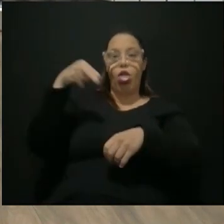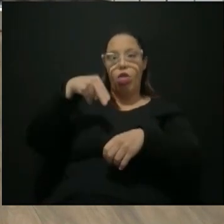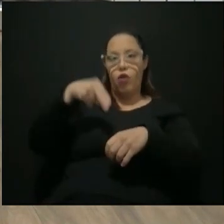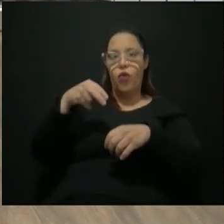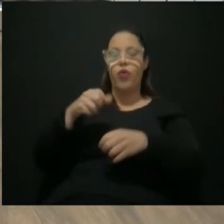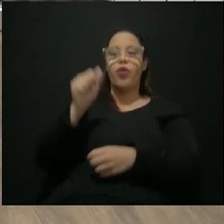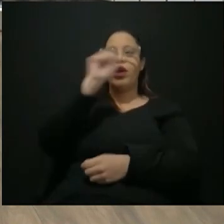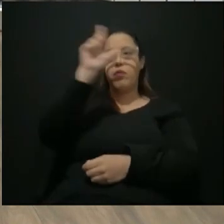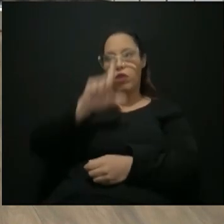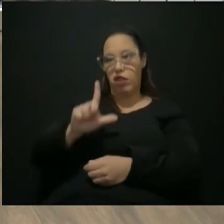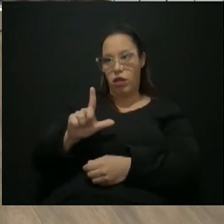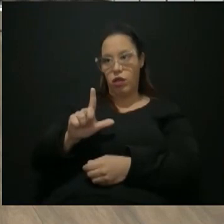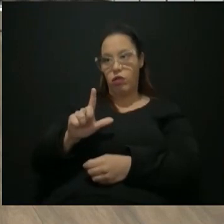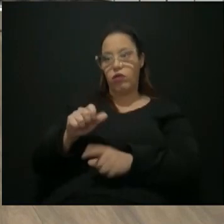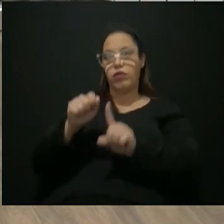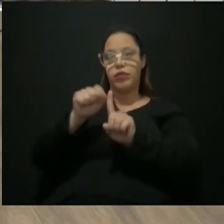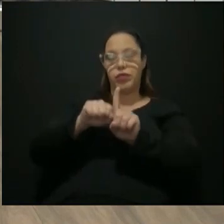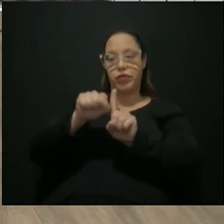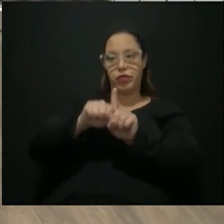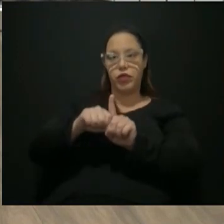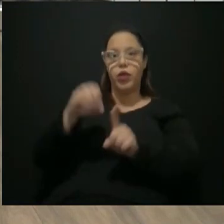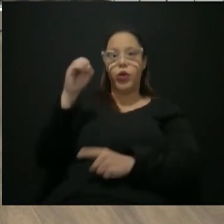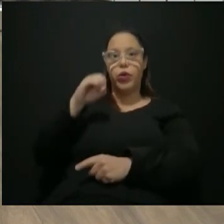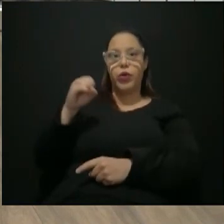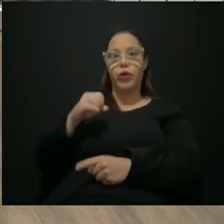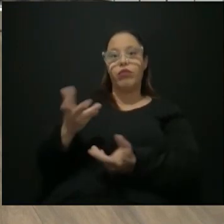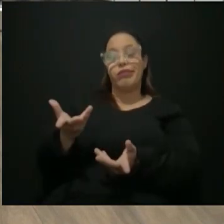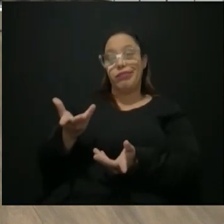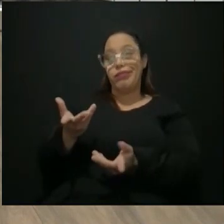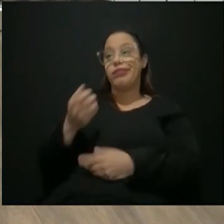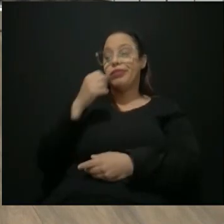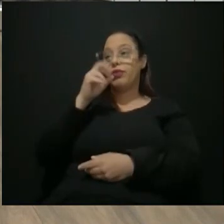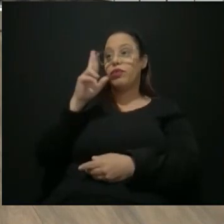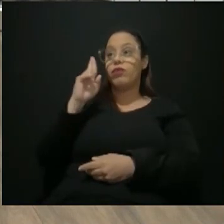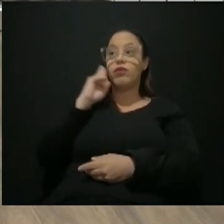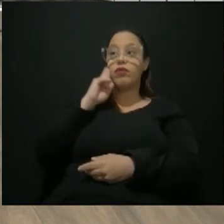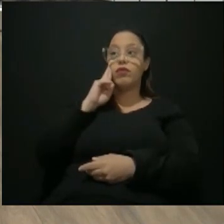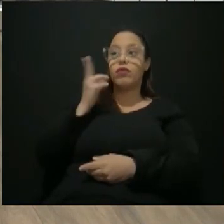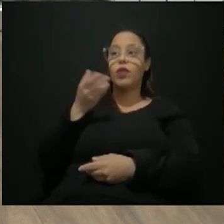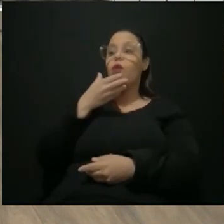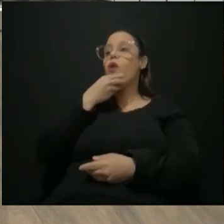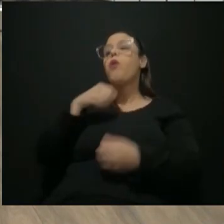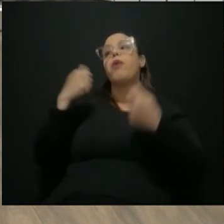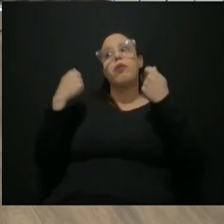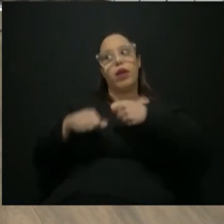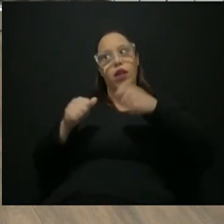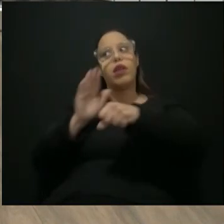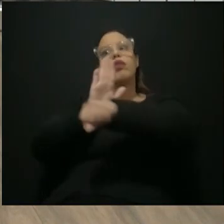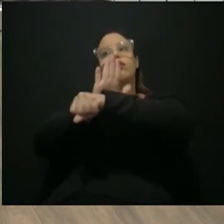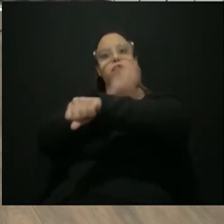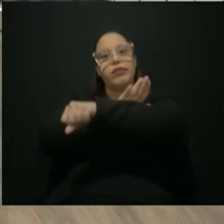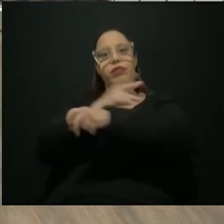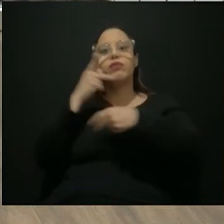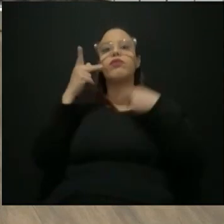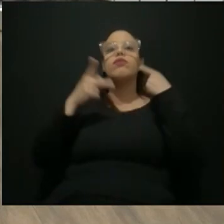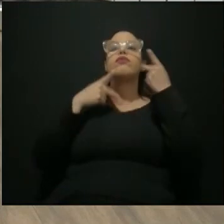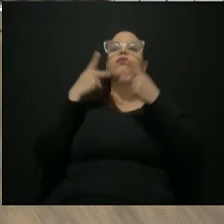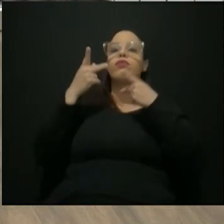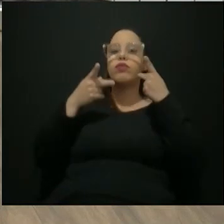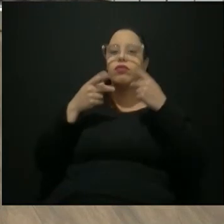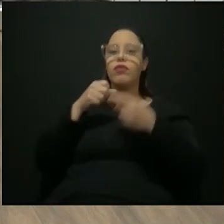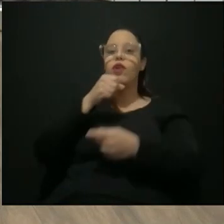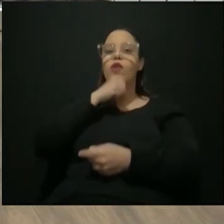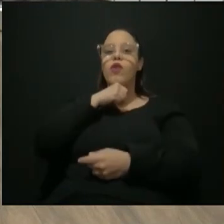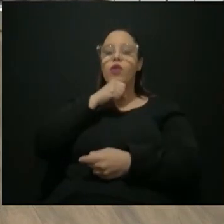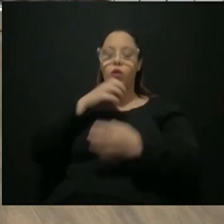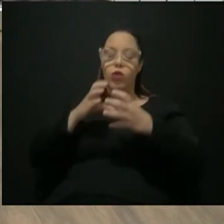muitos meses aí que lembram que o homem precisa se cuidar. Então, a gente está falando aqui do envelhecer de cada um,